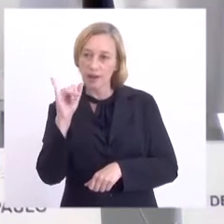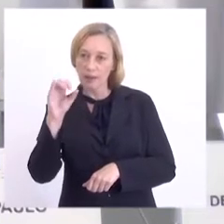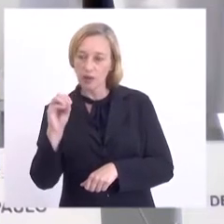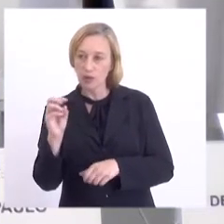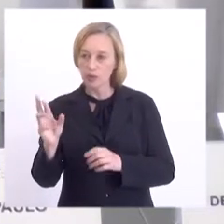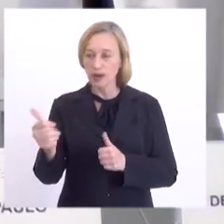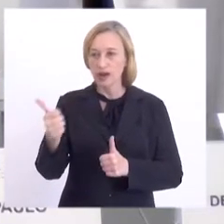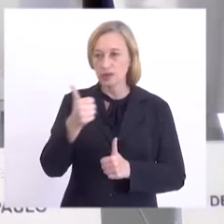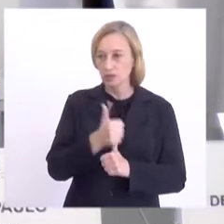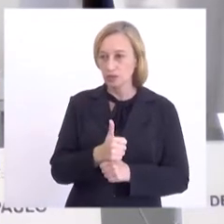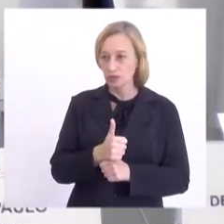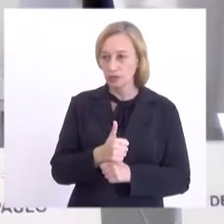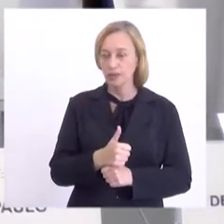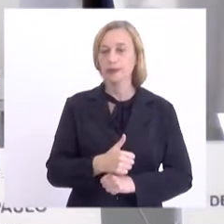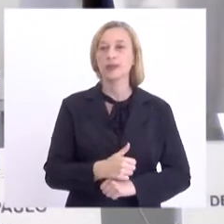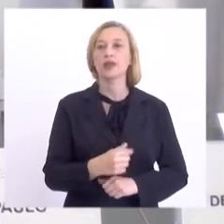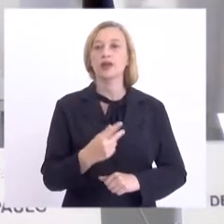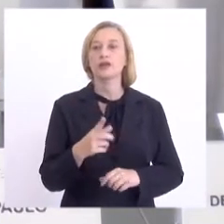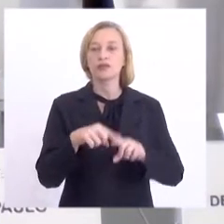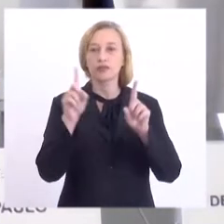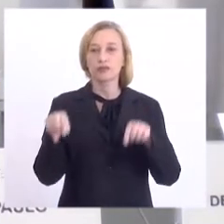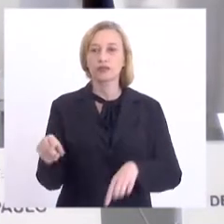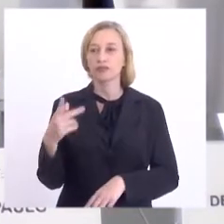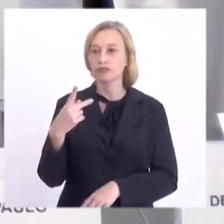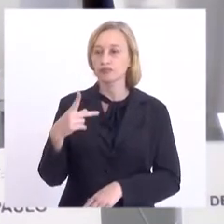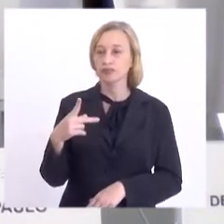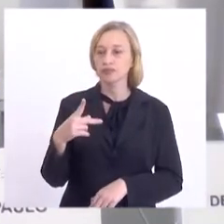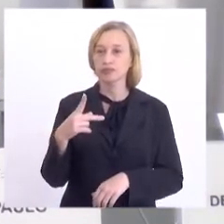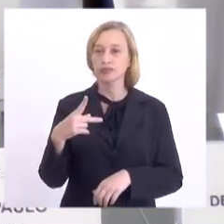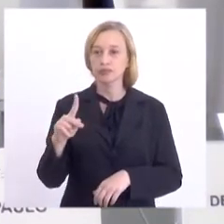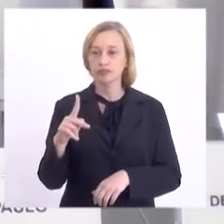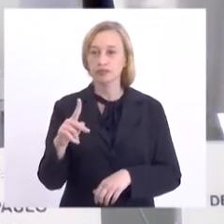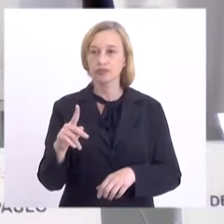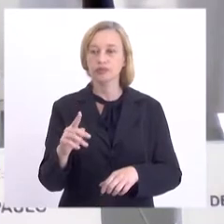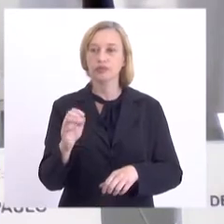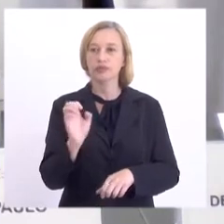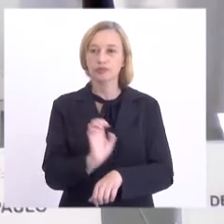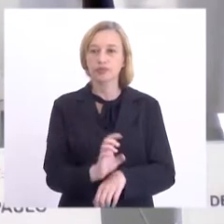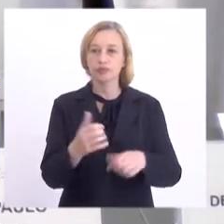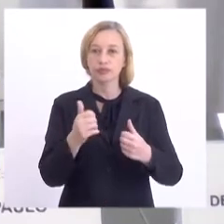que é funcionário público do Estado concursado